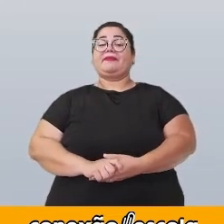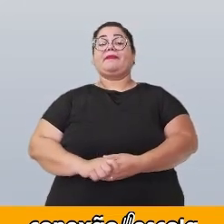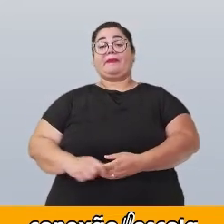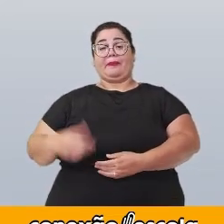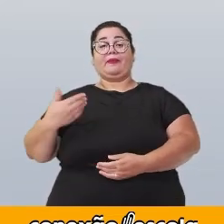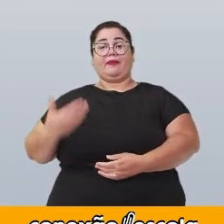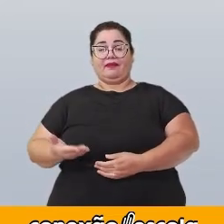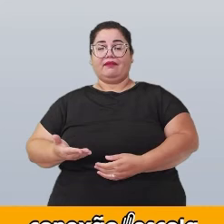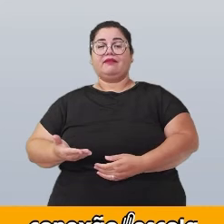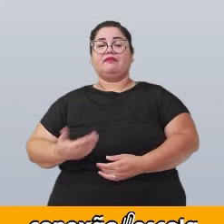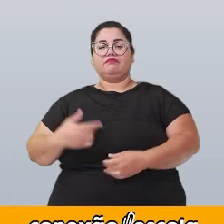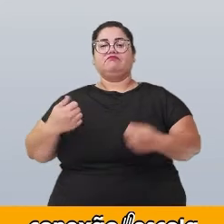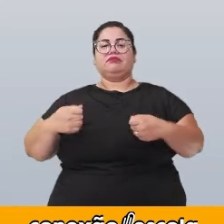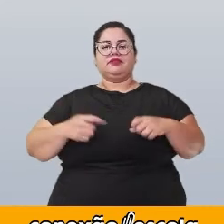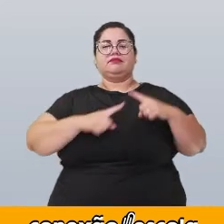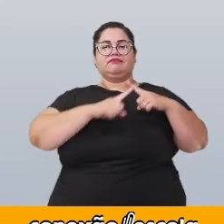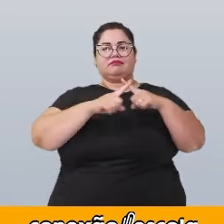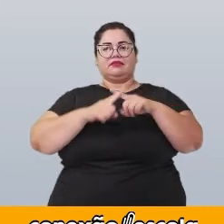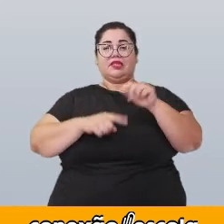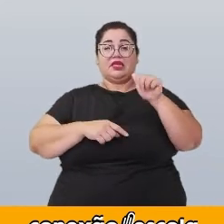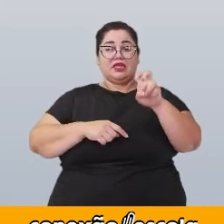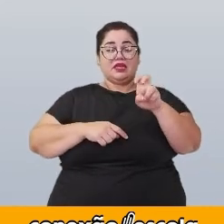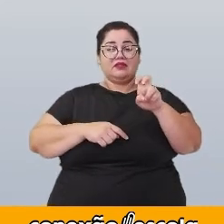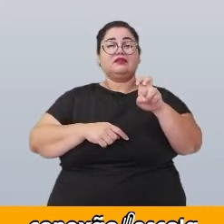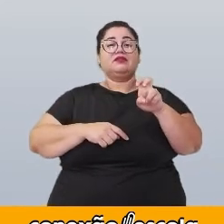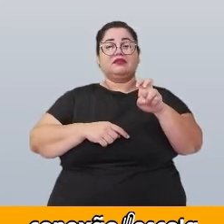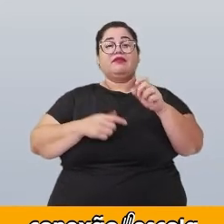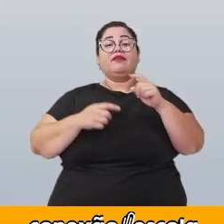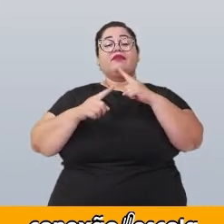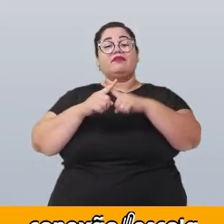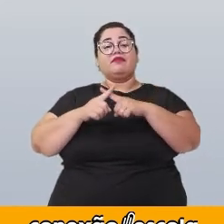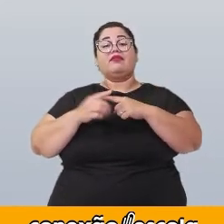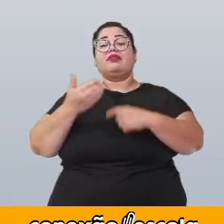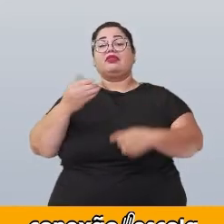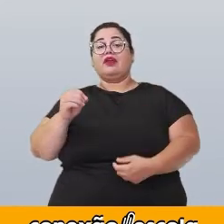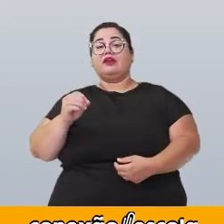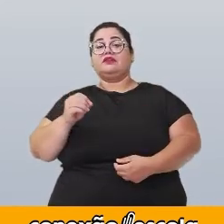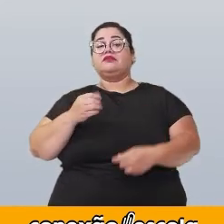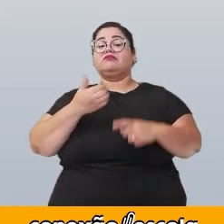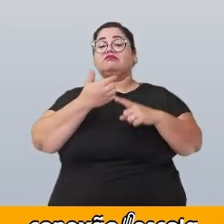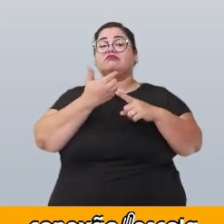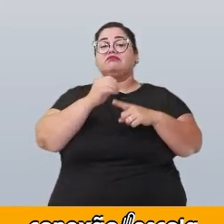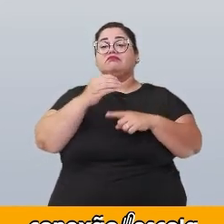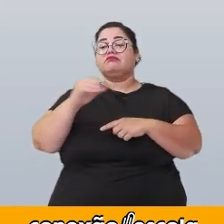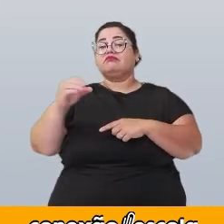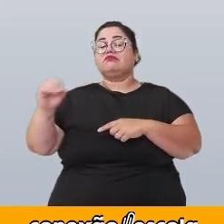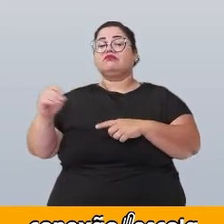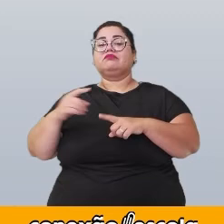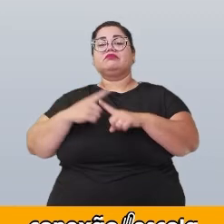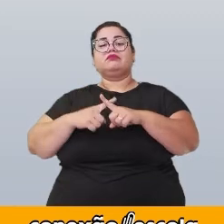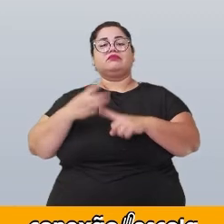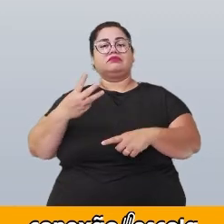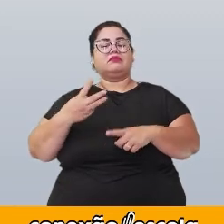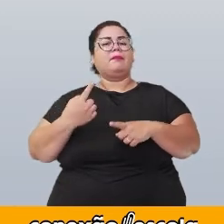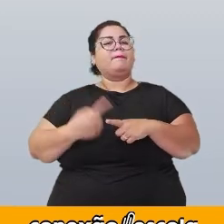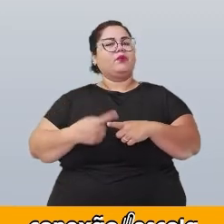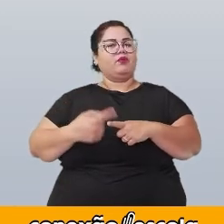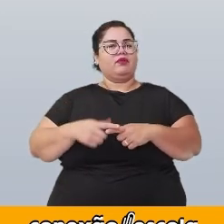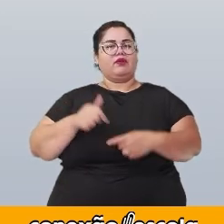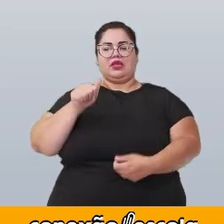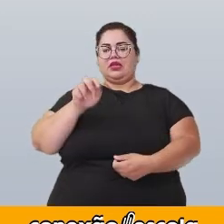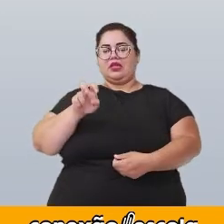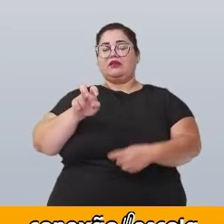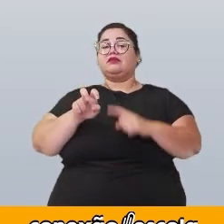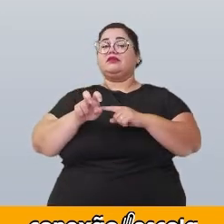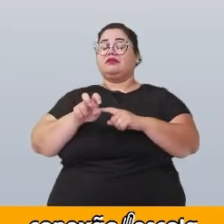Nesse caso, eu preciso multiplicar o 15 por 10 3 vezes. Por quê? Porque o